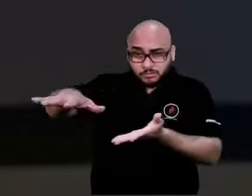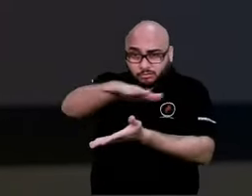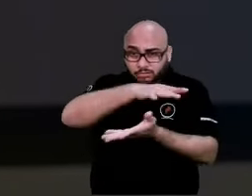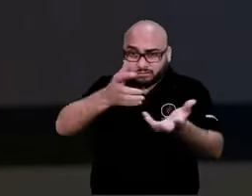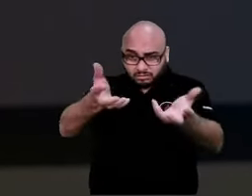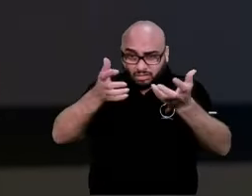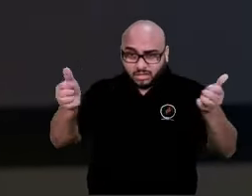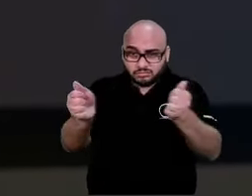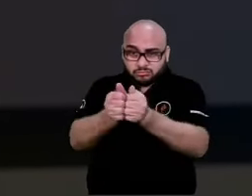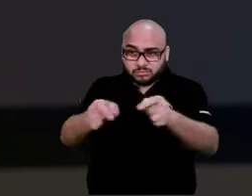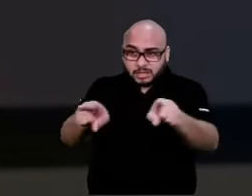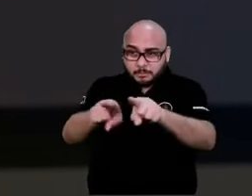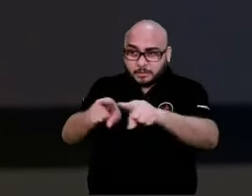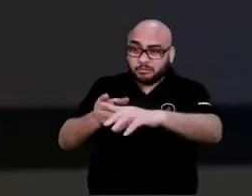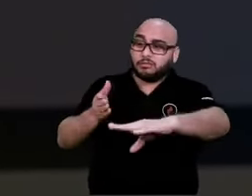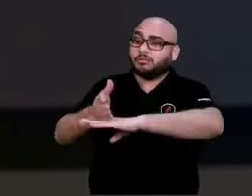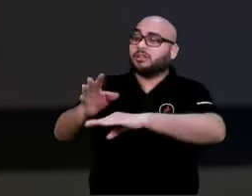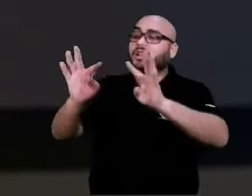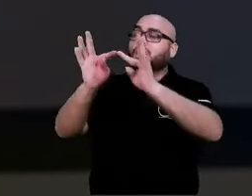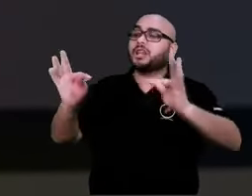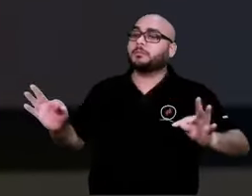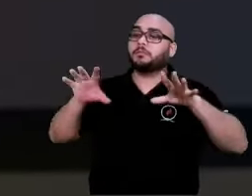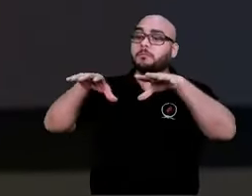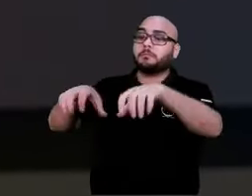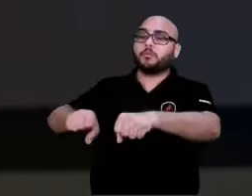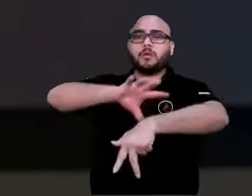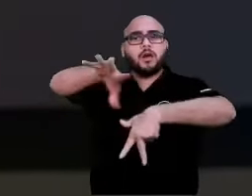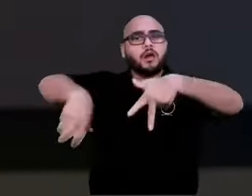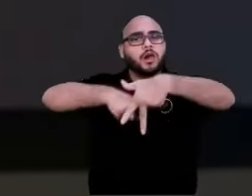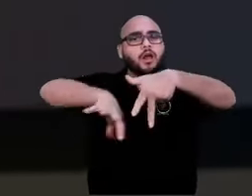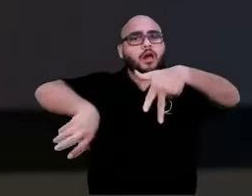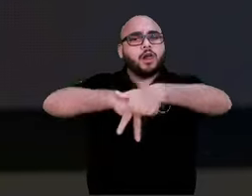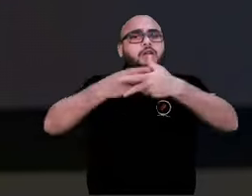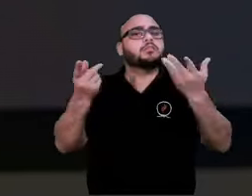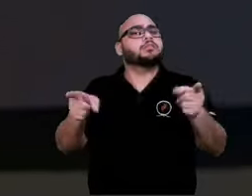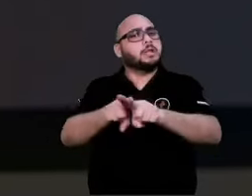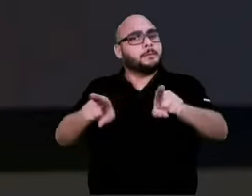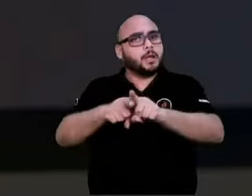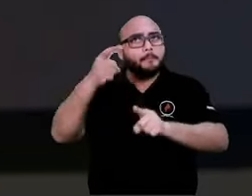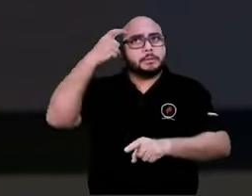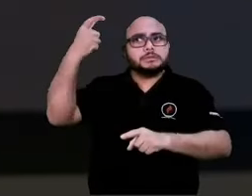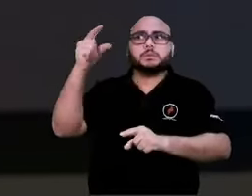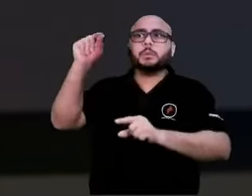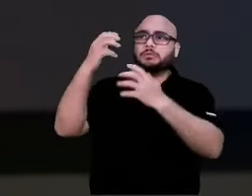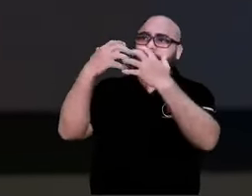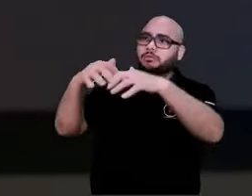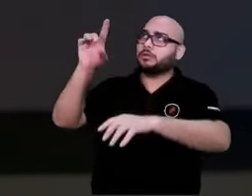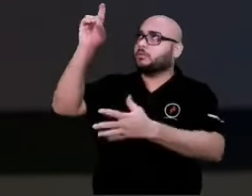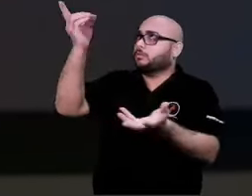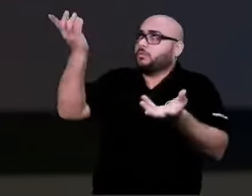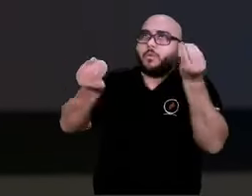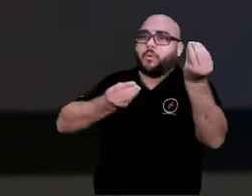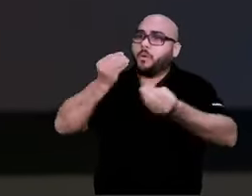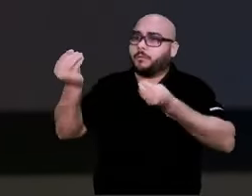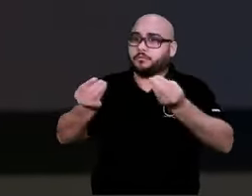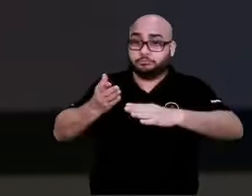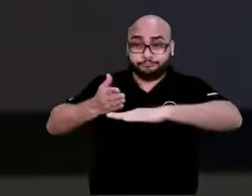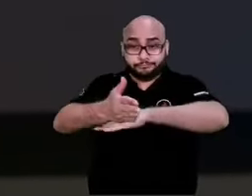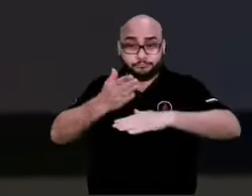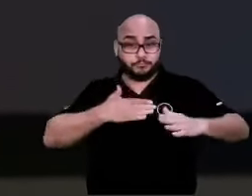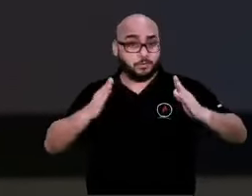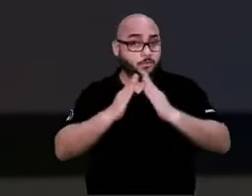de Deus e levou as coisas da casa de Deus. E eu disse: Senhor, uma coisa é o inimigo entrar na minha casa, outra hora é o inimigo entrar na